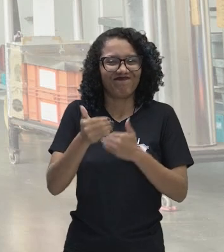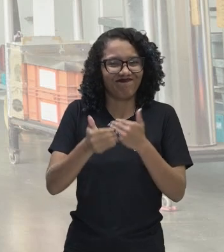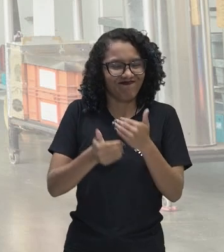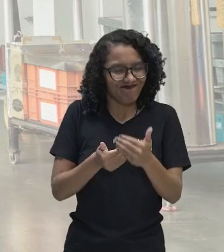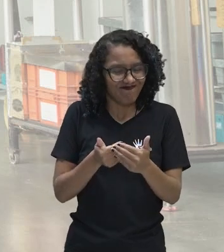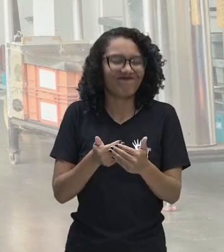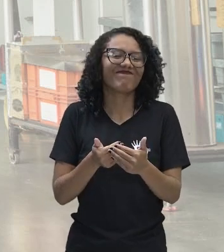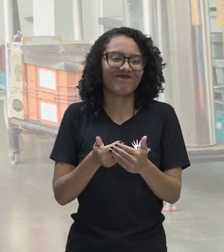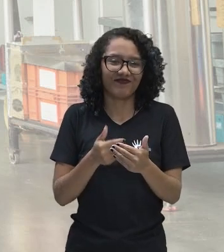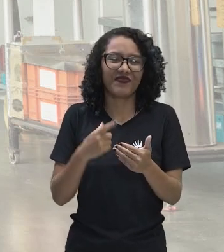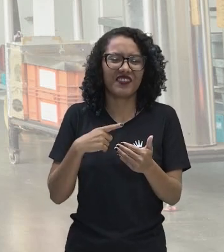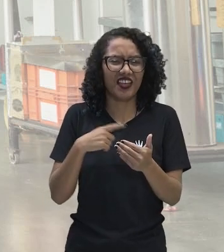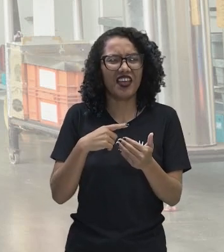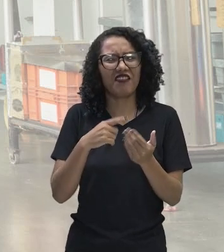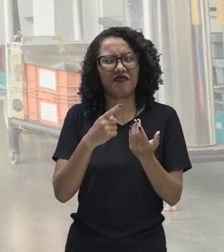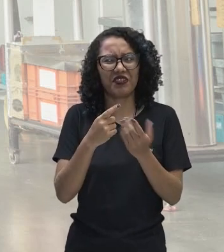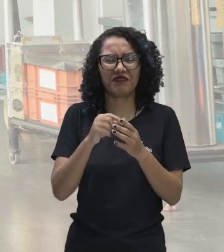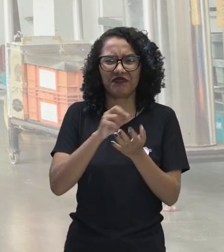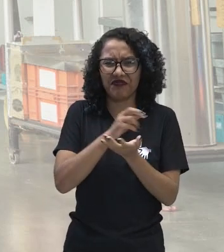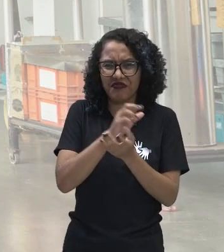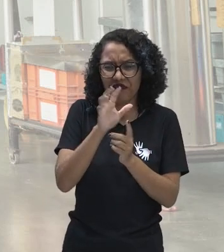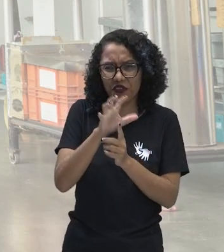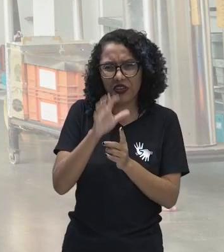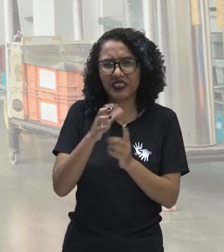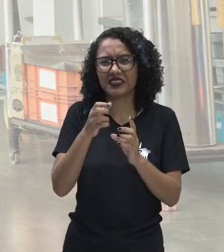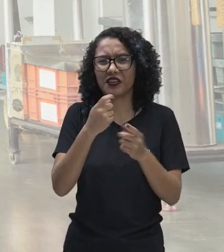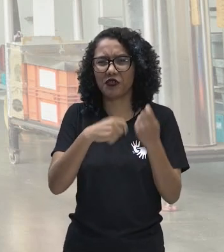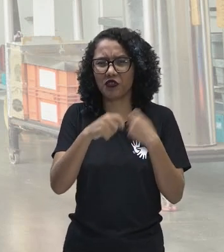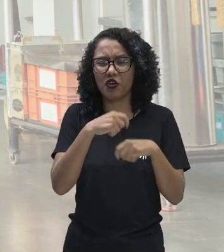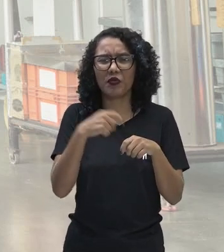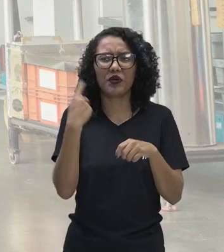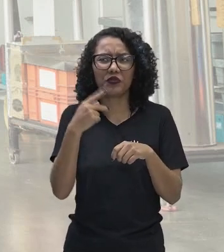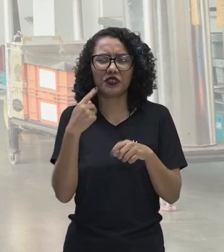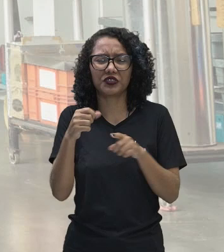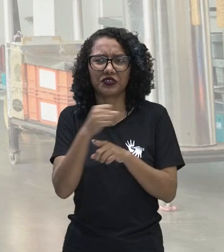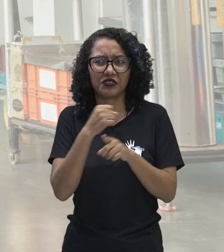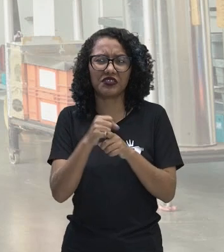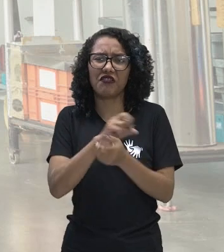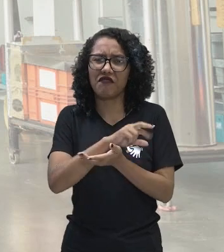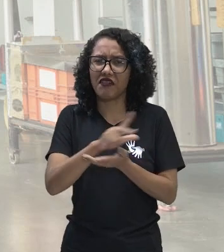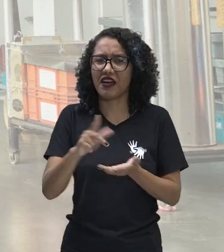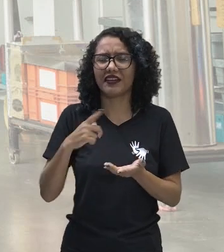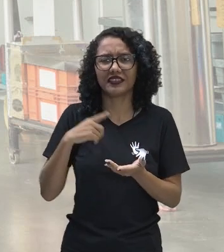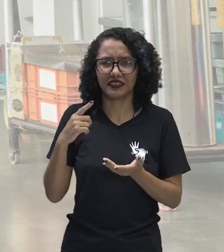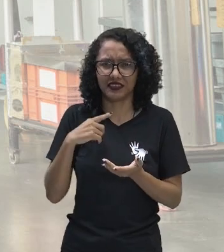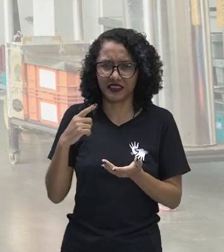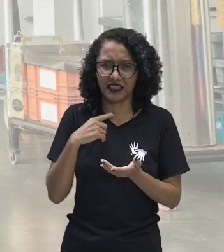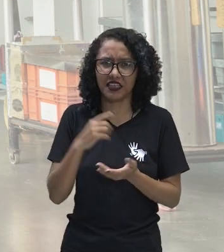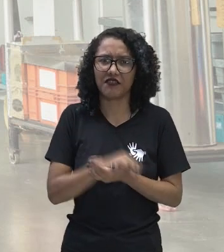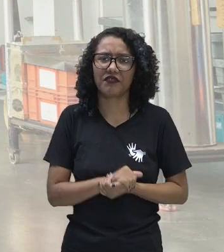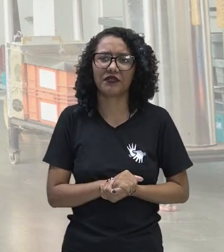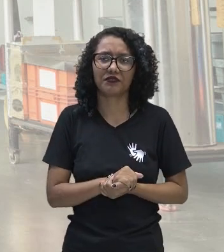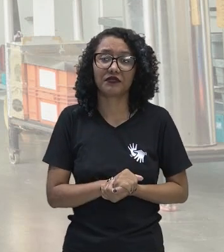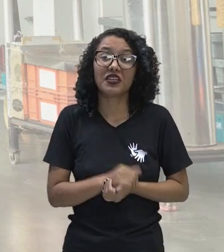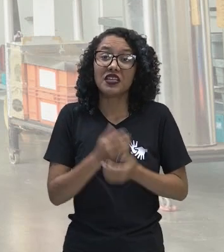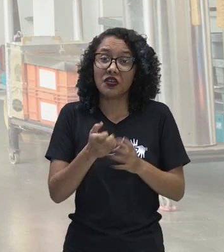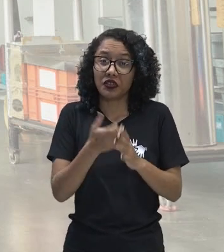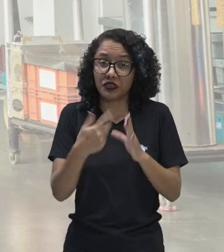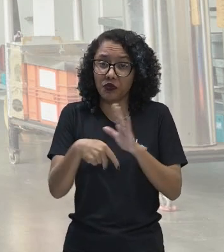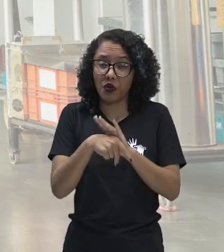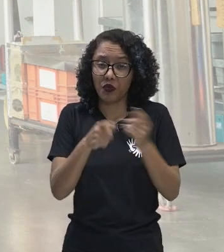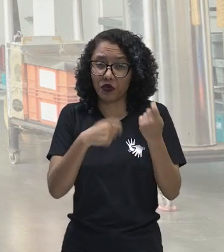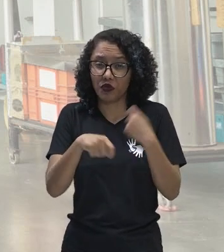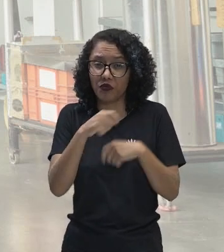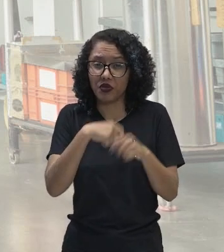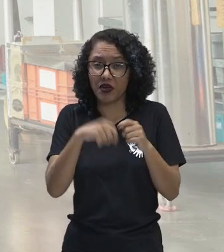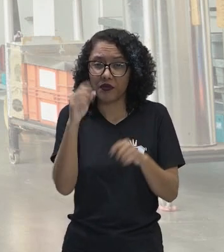fatores econômicos, políticos e sociais. Então, essas características da economia do Brasil